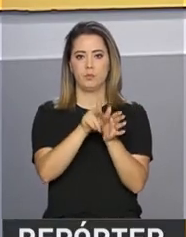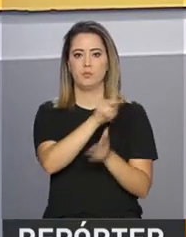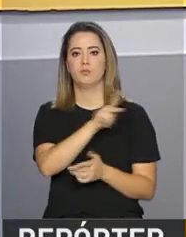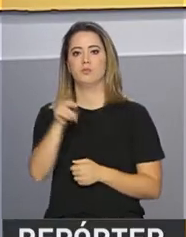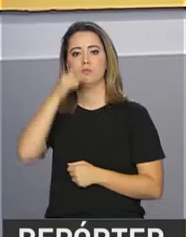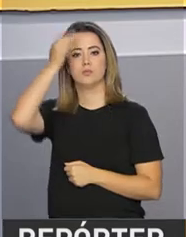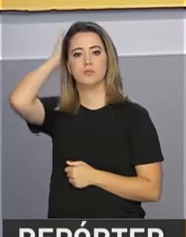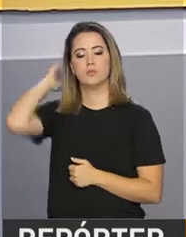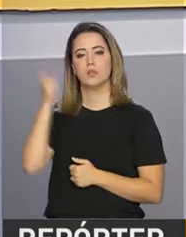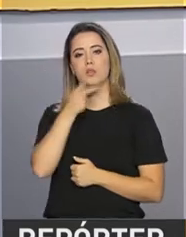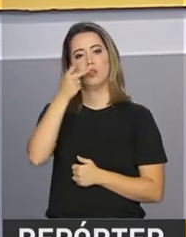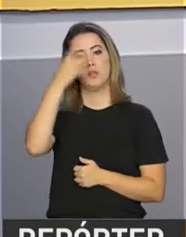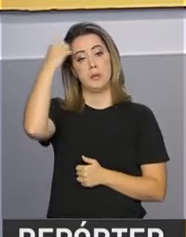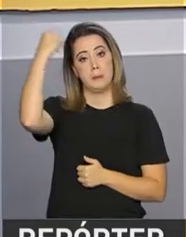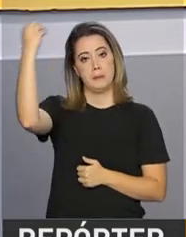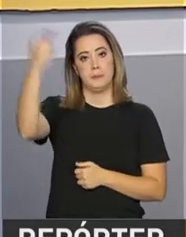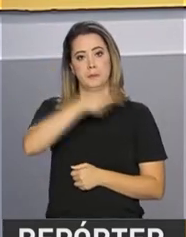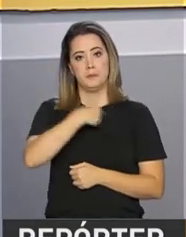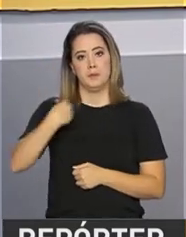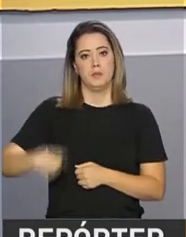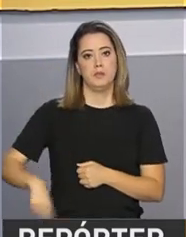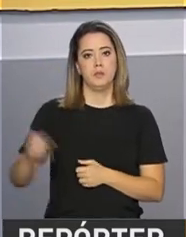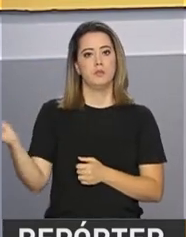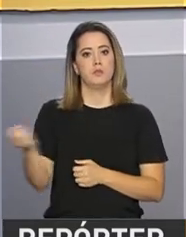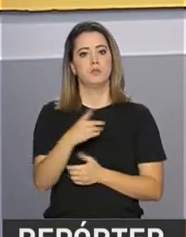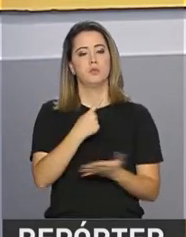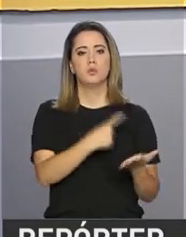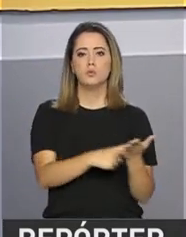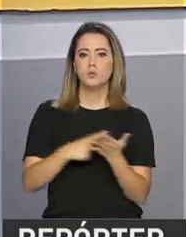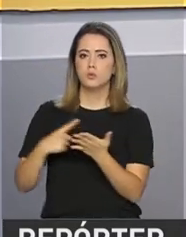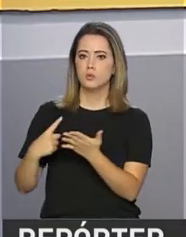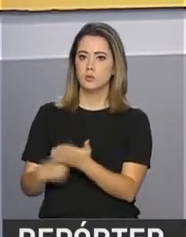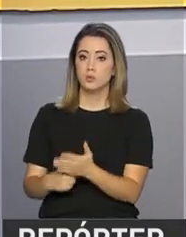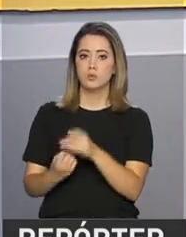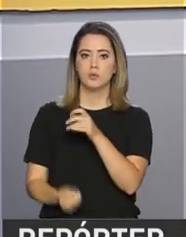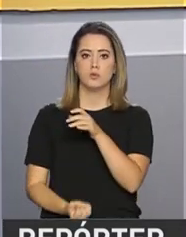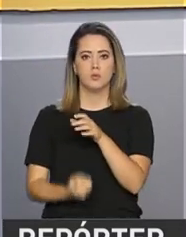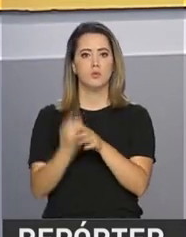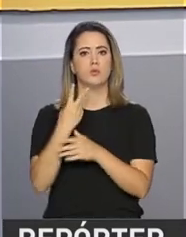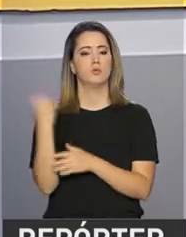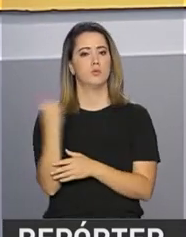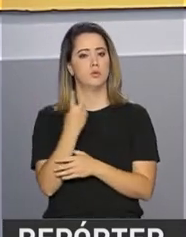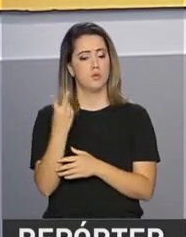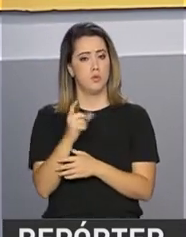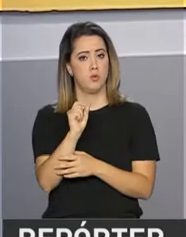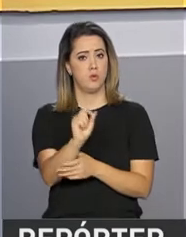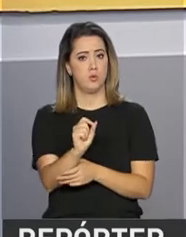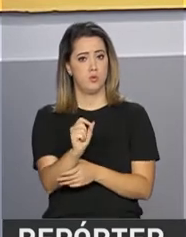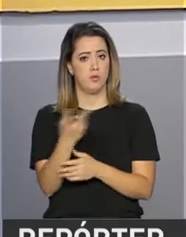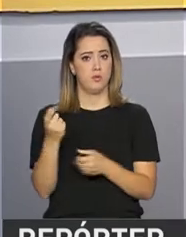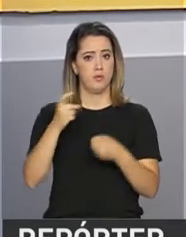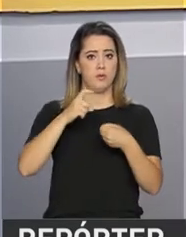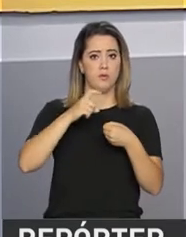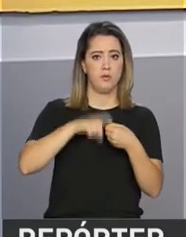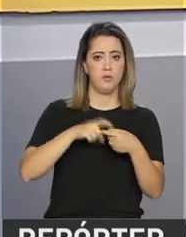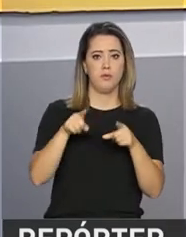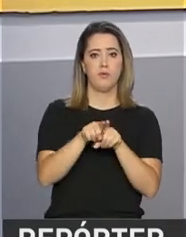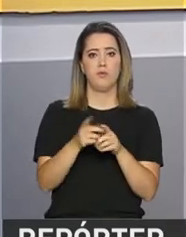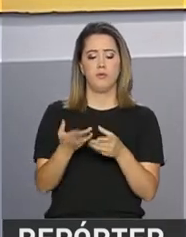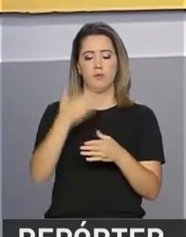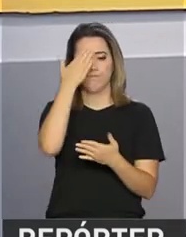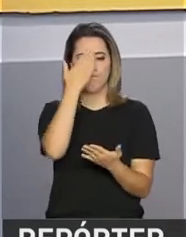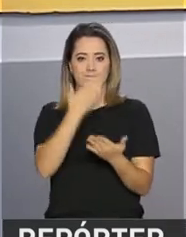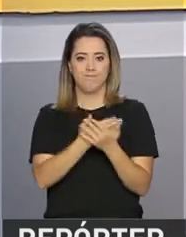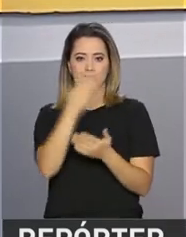presidente michel temer comentou sobre a viagem à china e os acordos firmados lá fruto segundo ele da retomada da confiança no